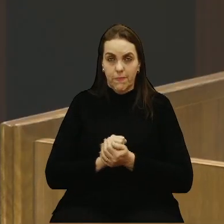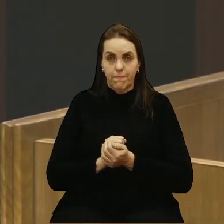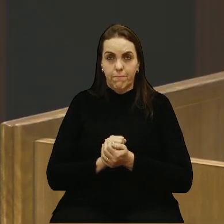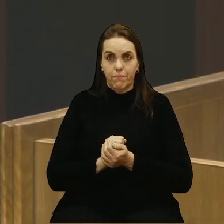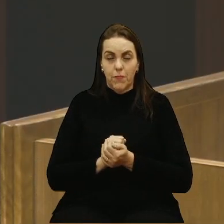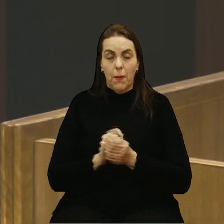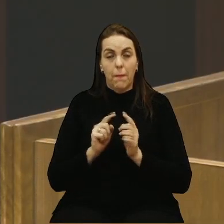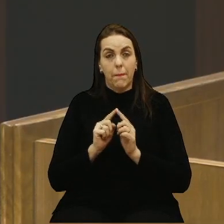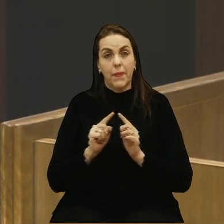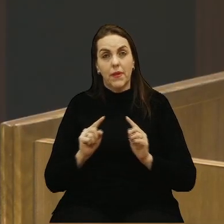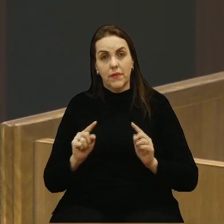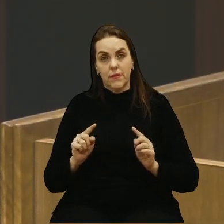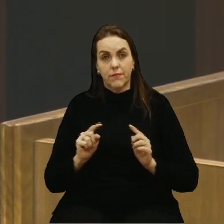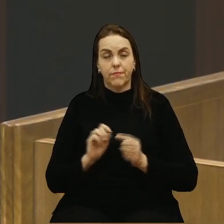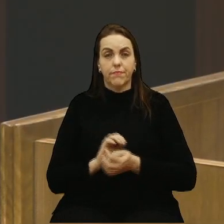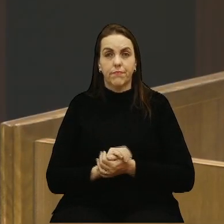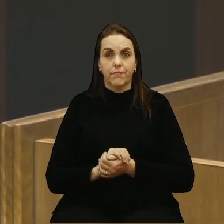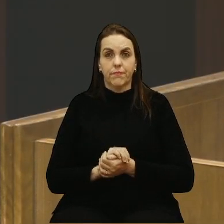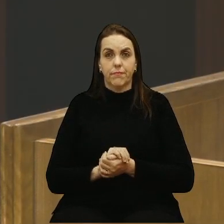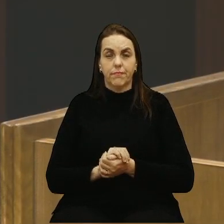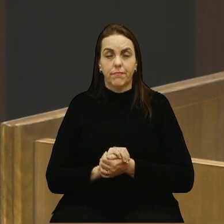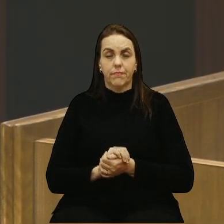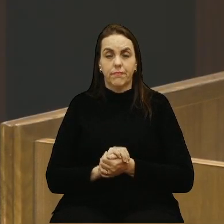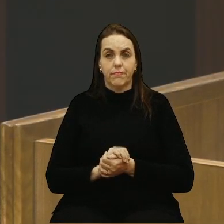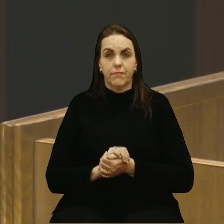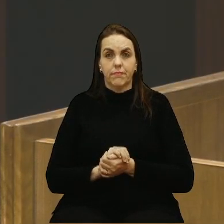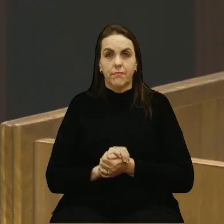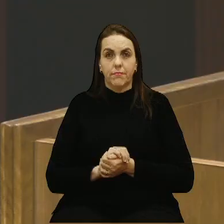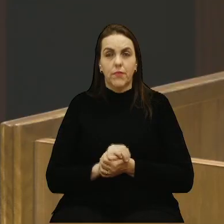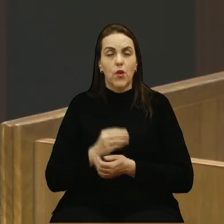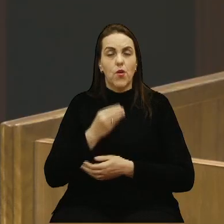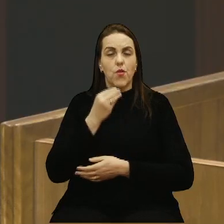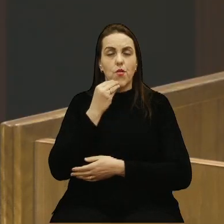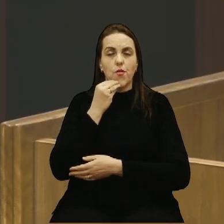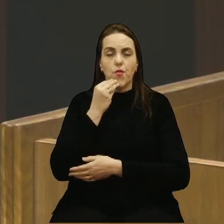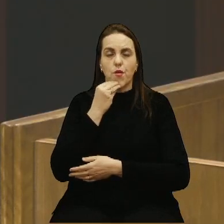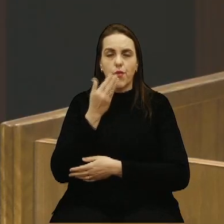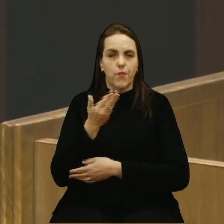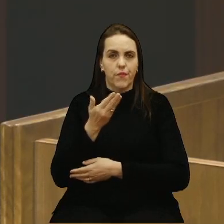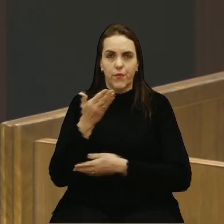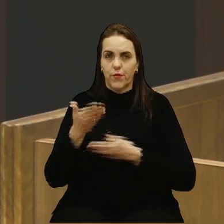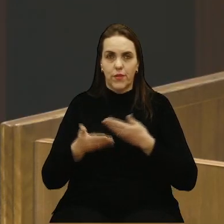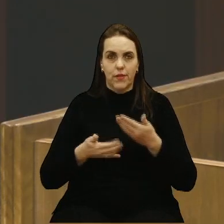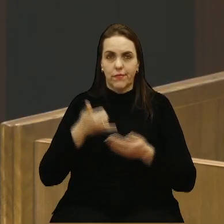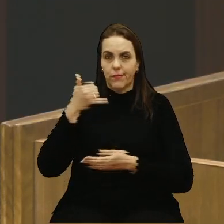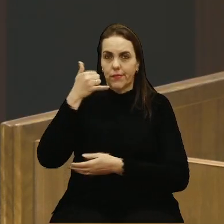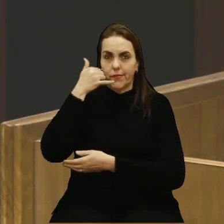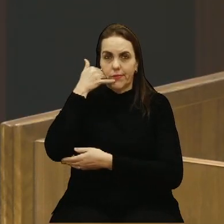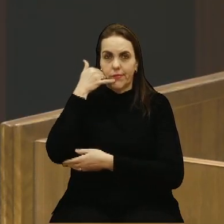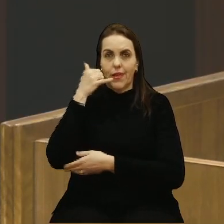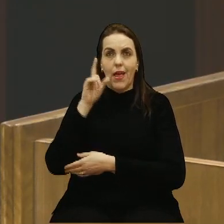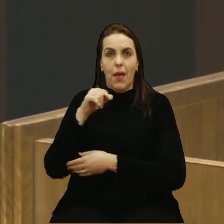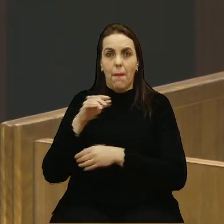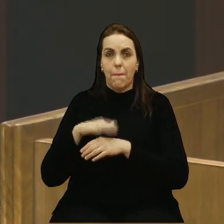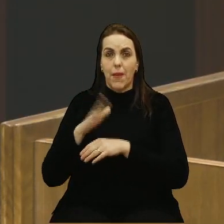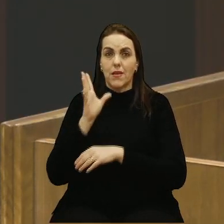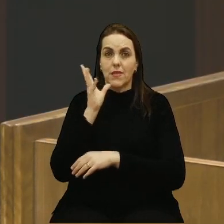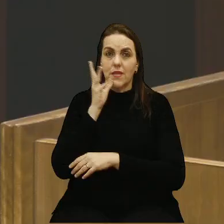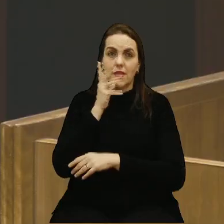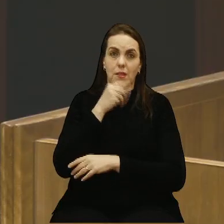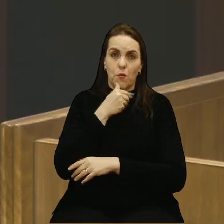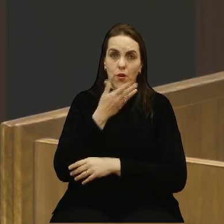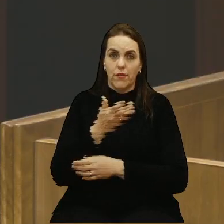No entanto, senhoras e senhores, obviamente que o atendimento via telefone ele é muito mais demorado.